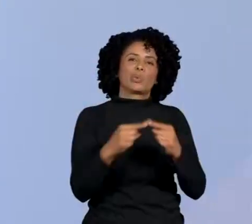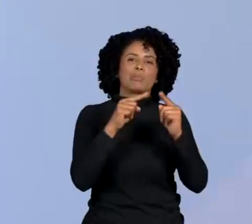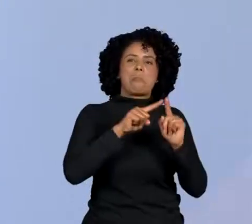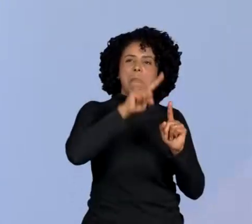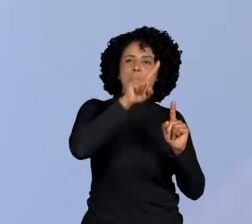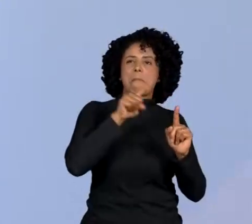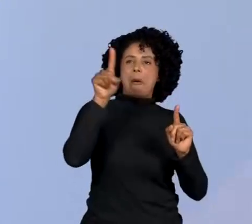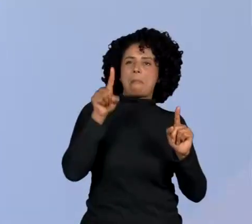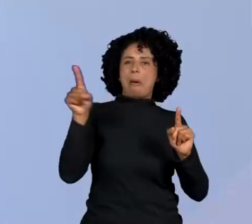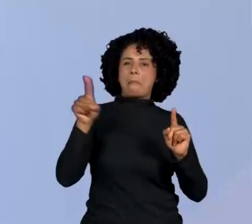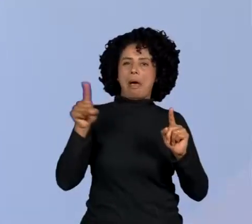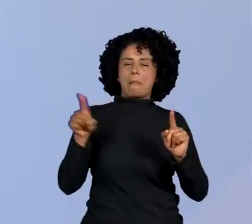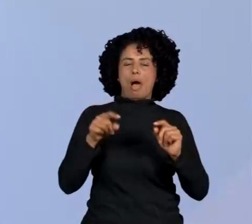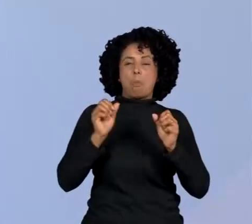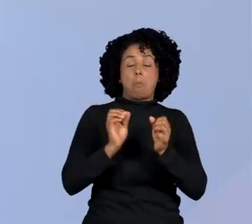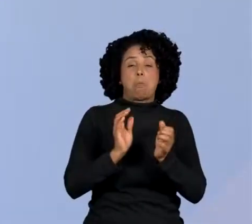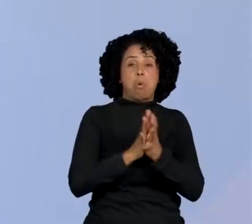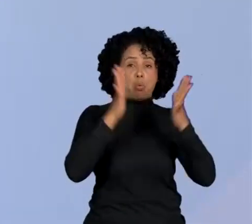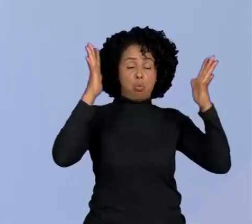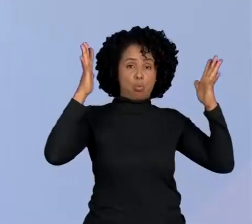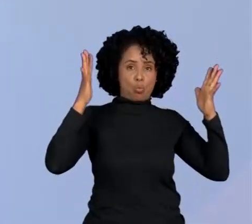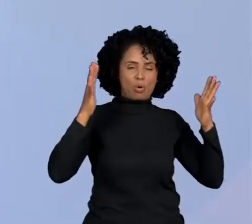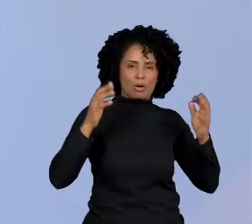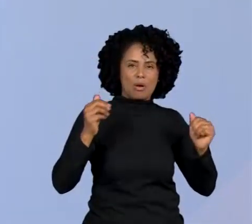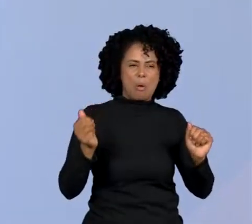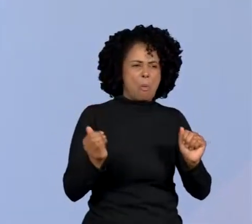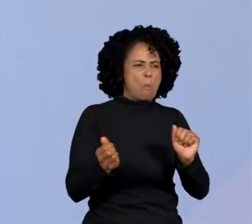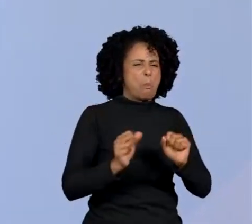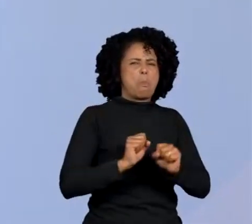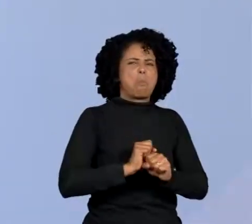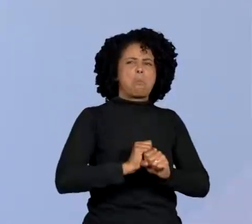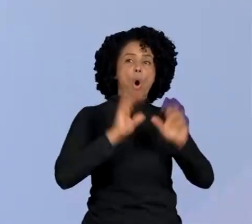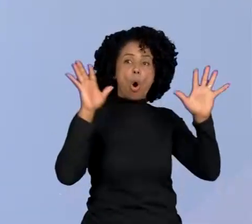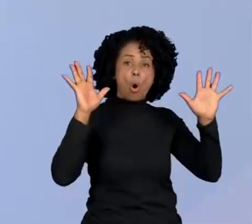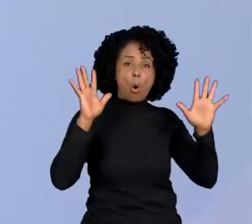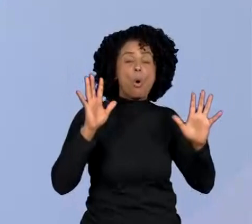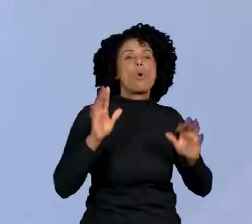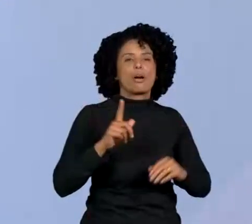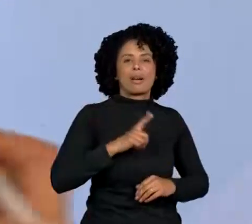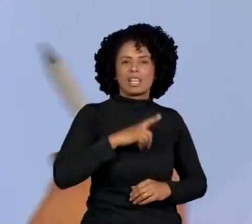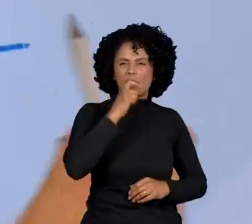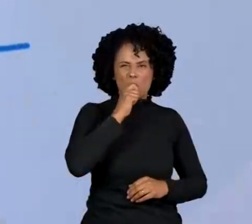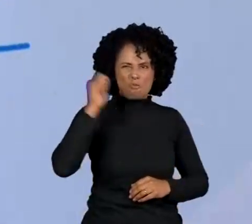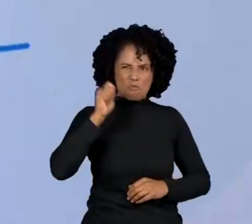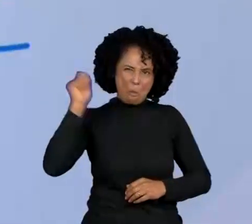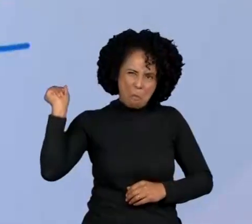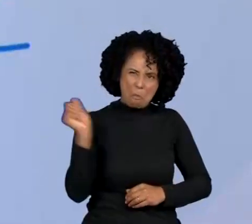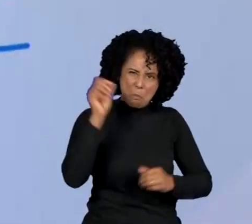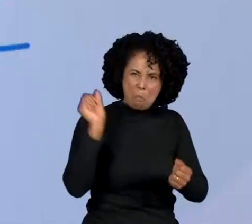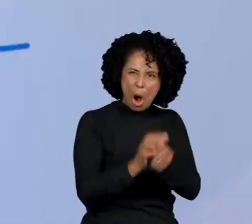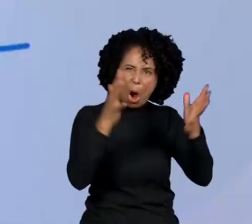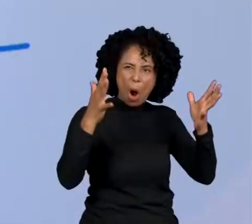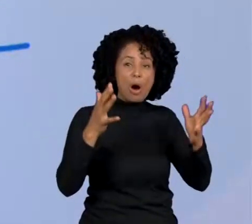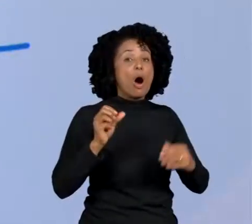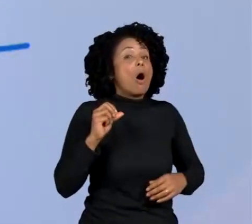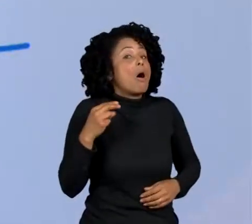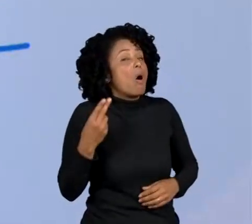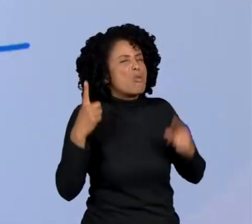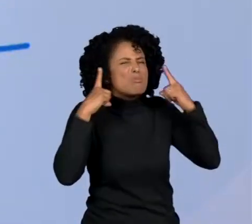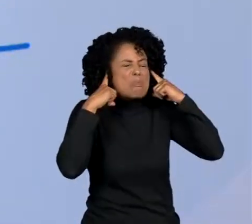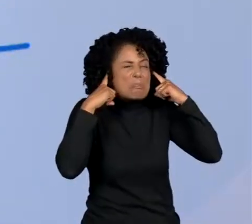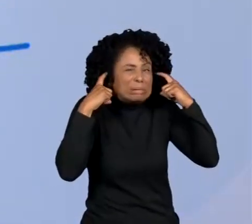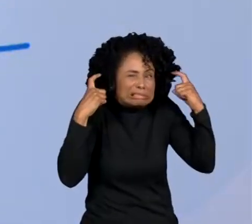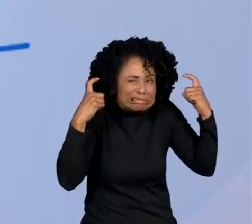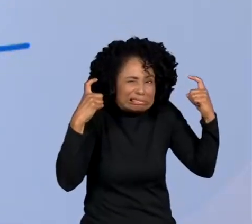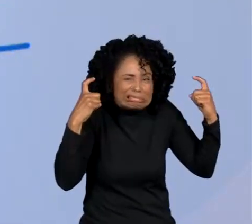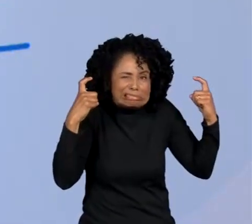Está escrito BUM! Ou porque explodiu uma bomba, ou porque foi um barulho muito